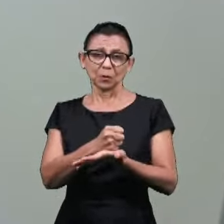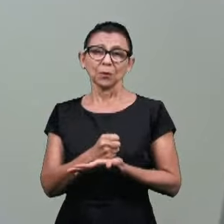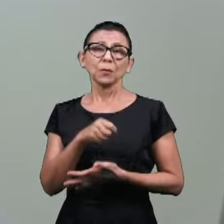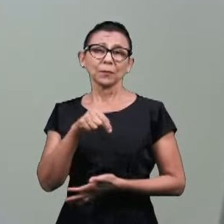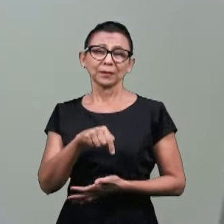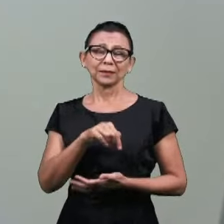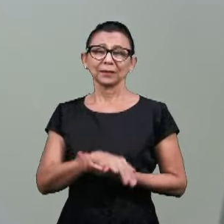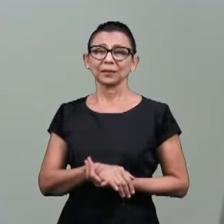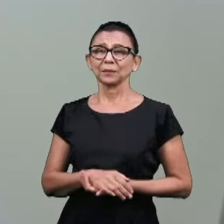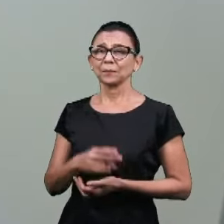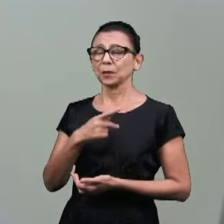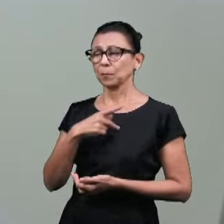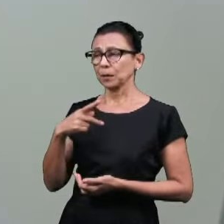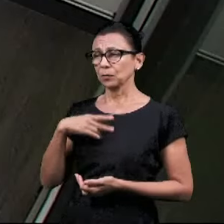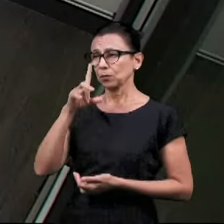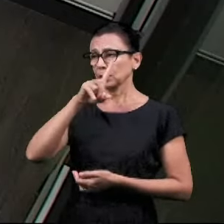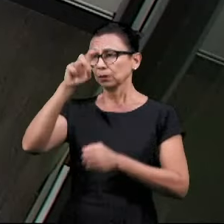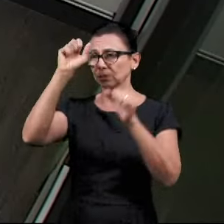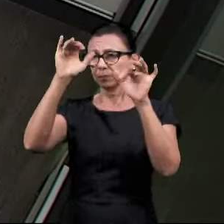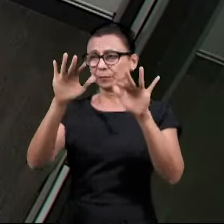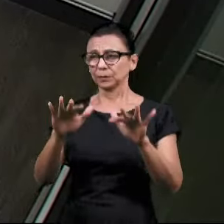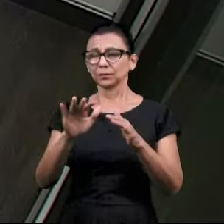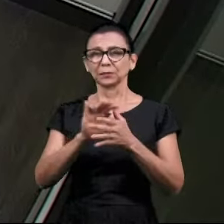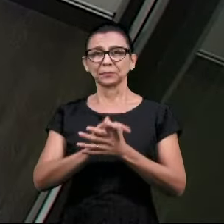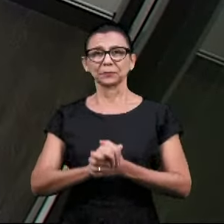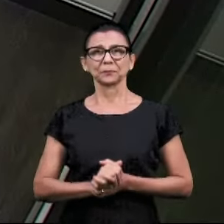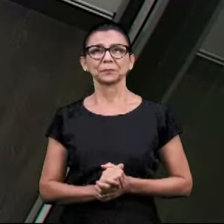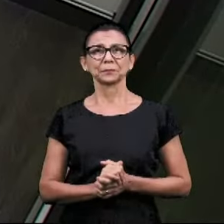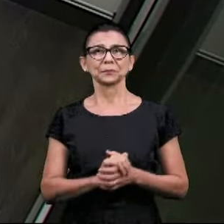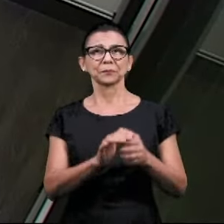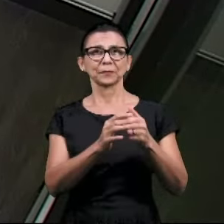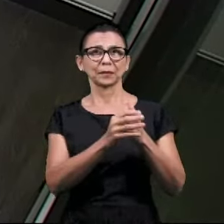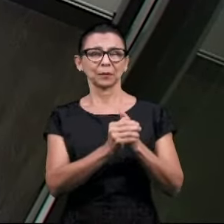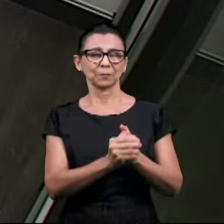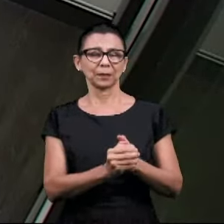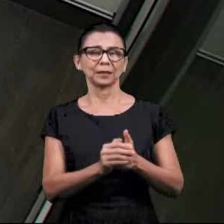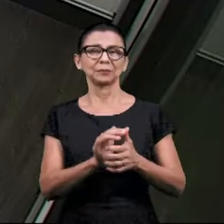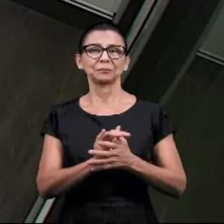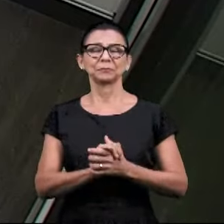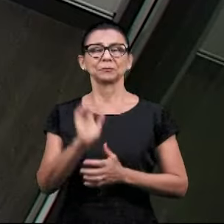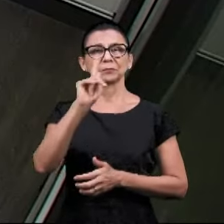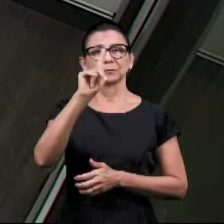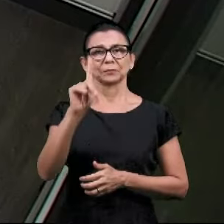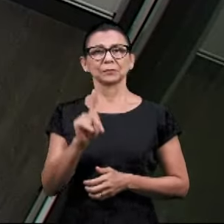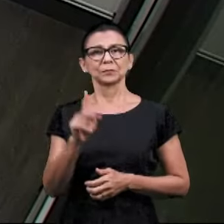Deus abençoe aí esse culto maravilhoso. Amém. Amém? Jorge, amém, Elias, amém. E a paz do